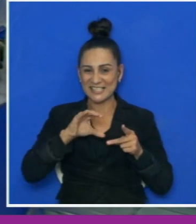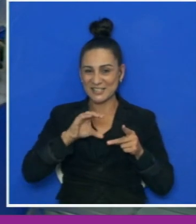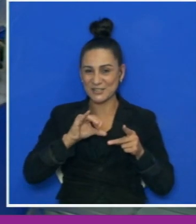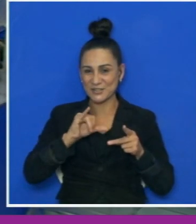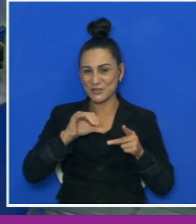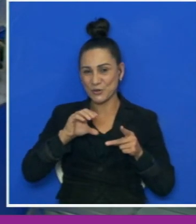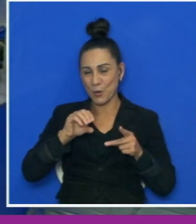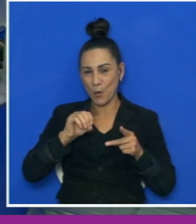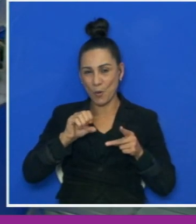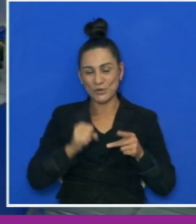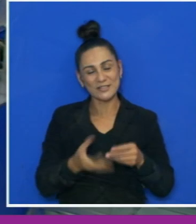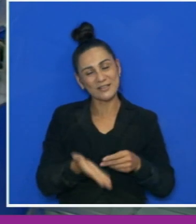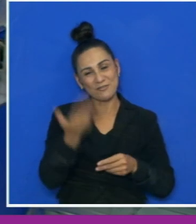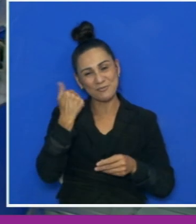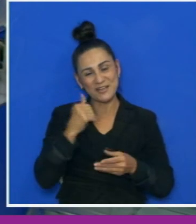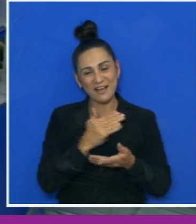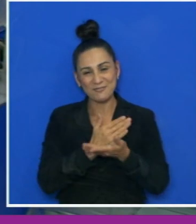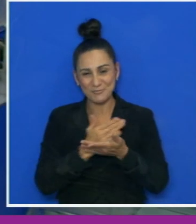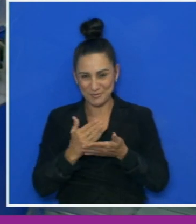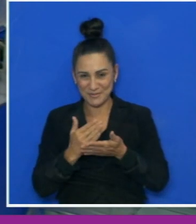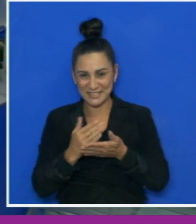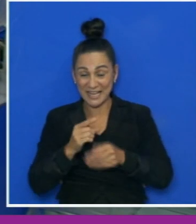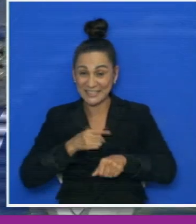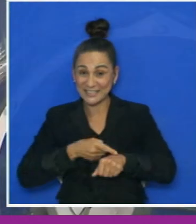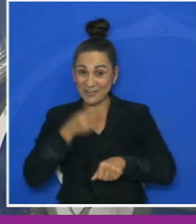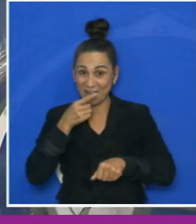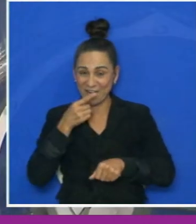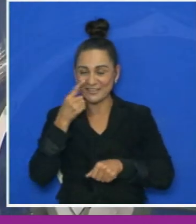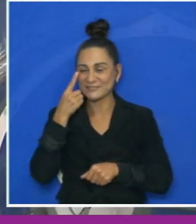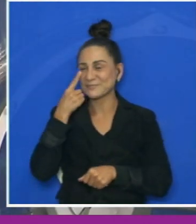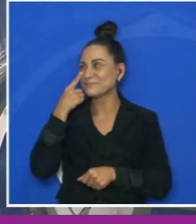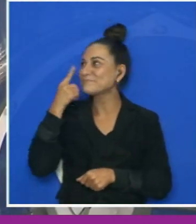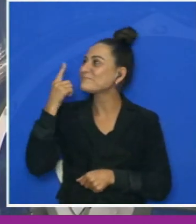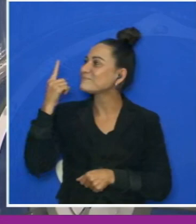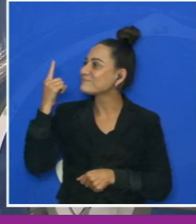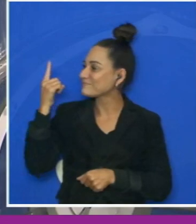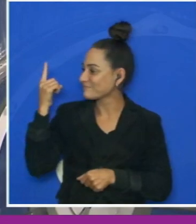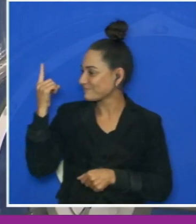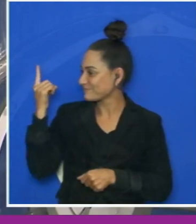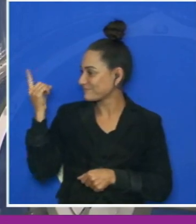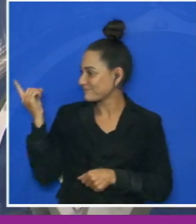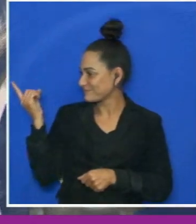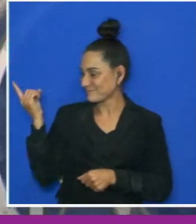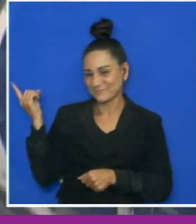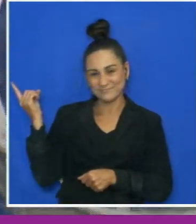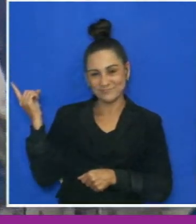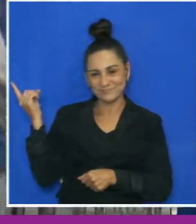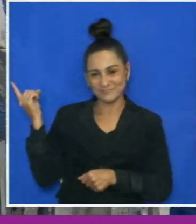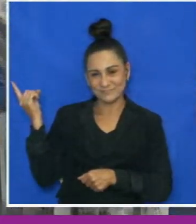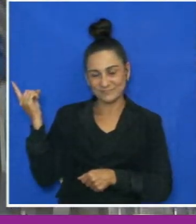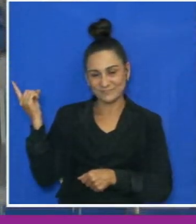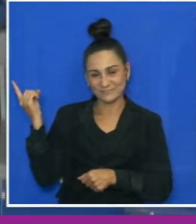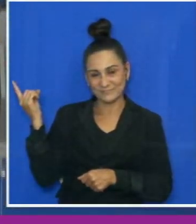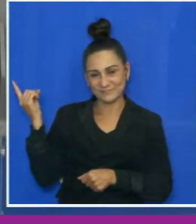Muito bem, vamos começar. Chegou a hora. Bolas posicionadas. Valendo.